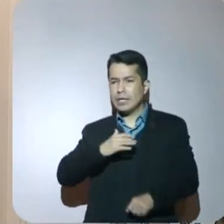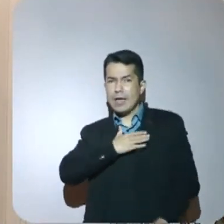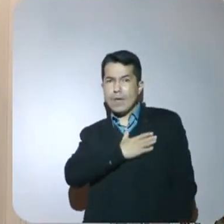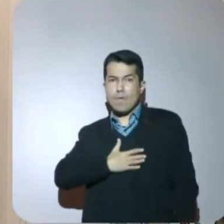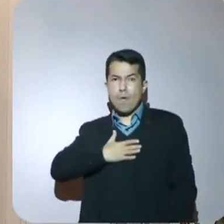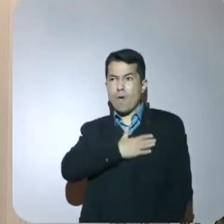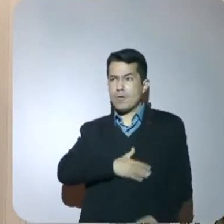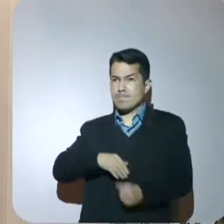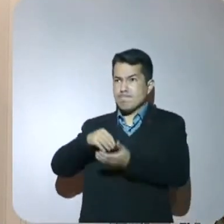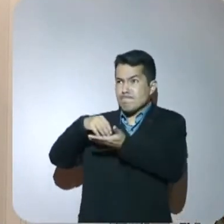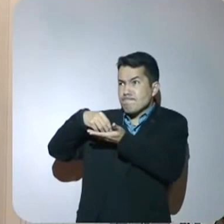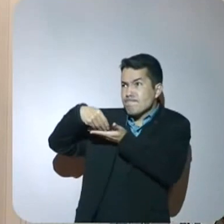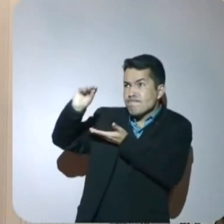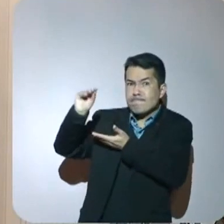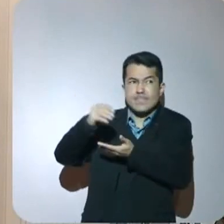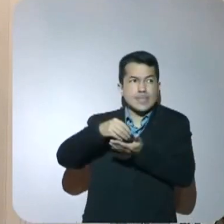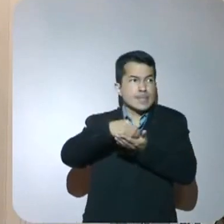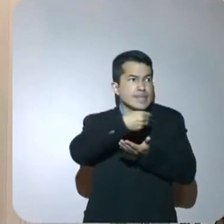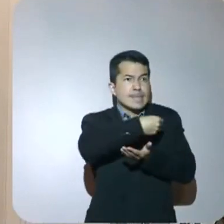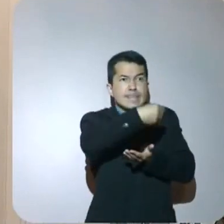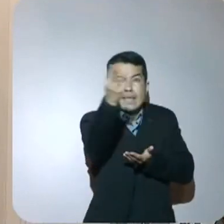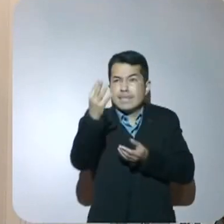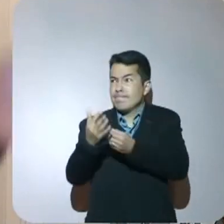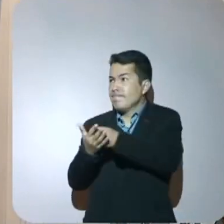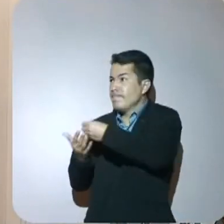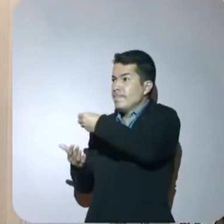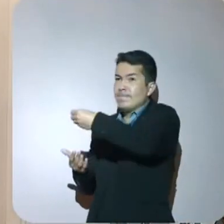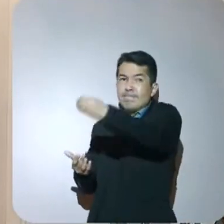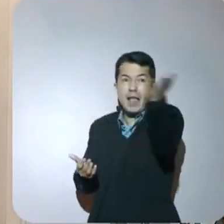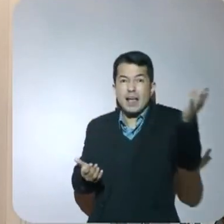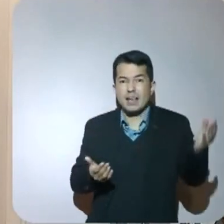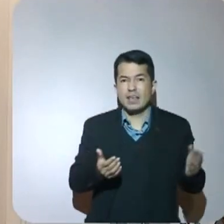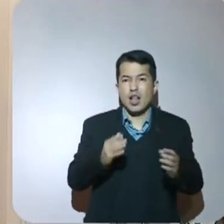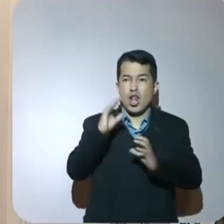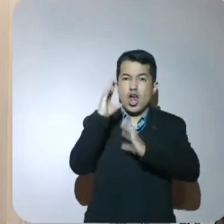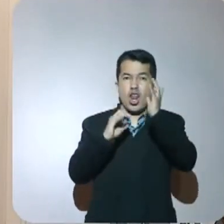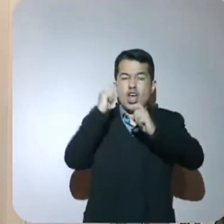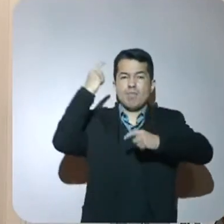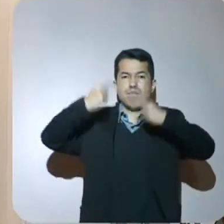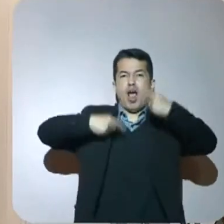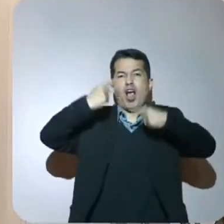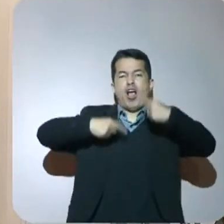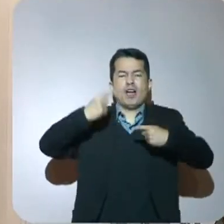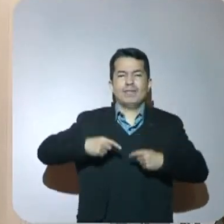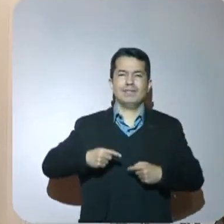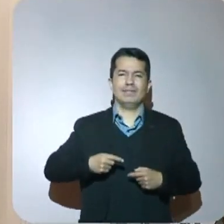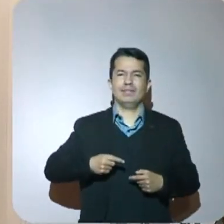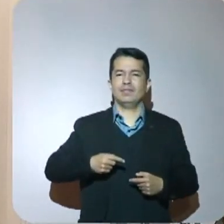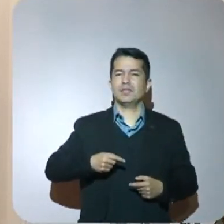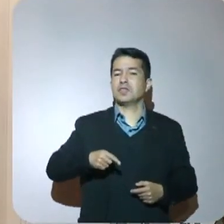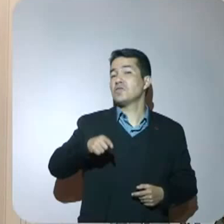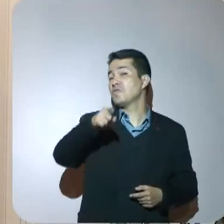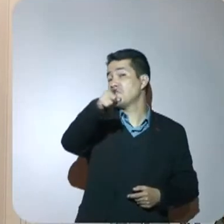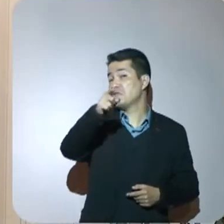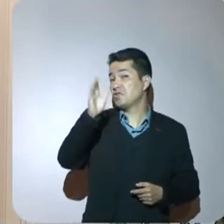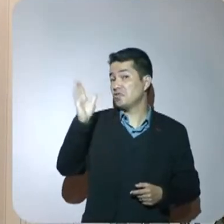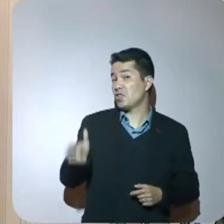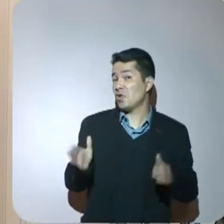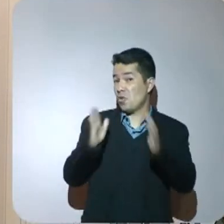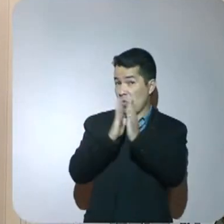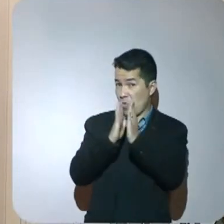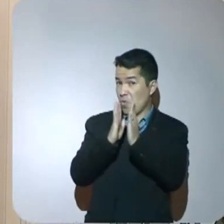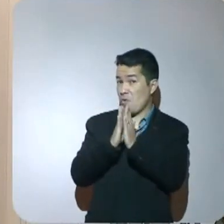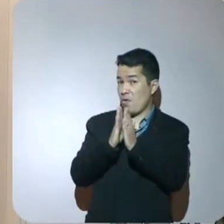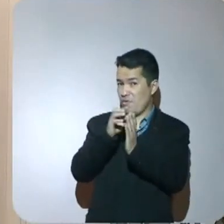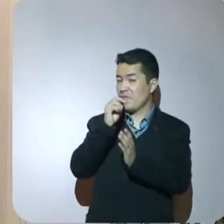E quando alguém fala assim, meu irmão, você já orou a respeito disso? Vai orar, ou se você tiver mais ousadia, diga assim, a Bíblia diz, se